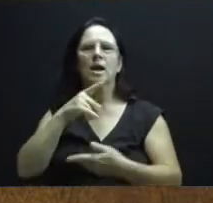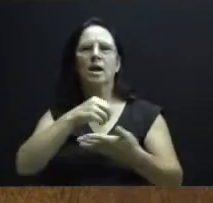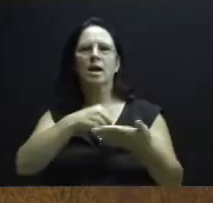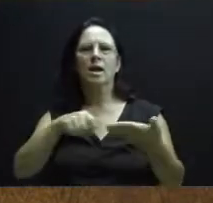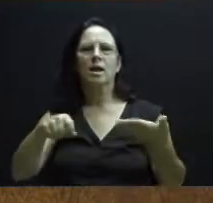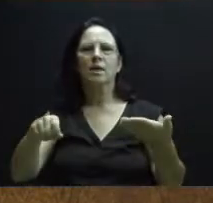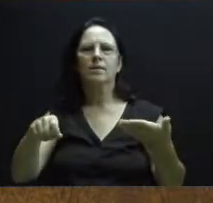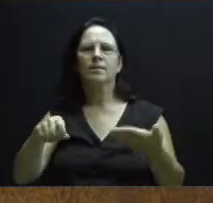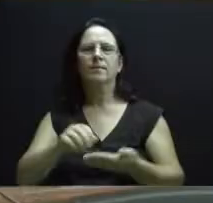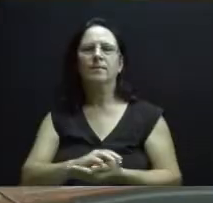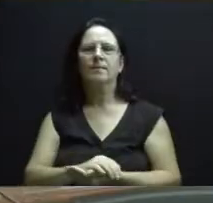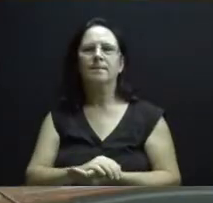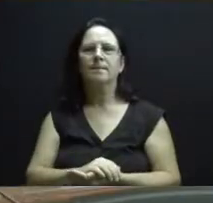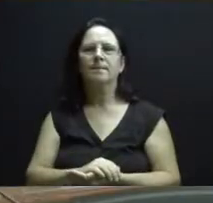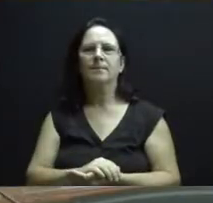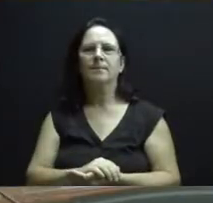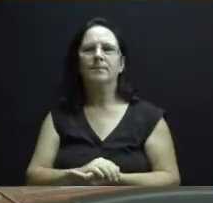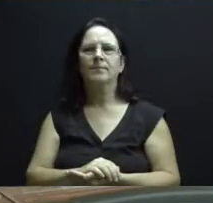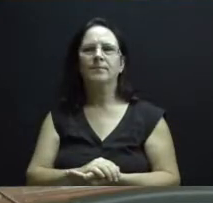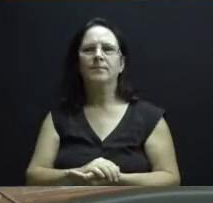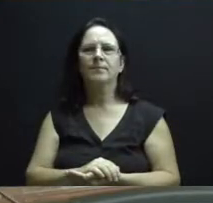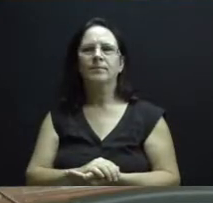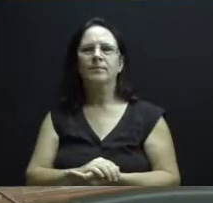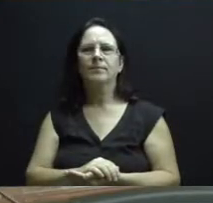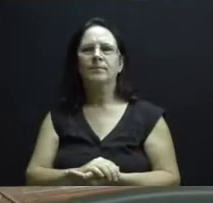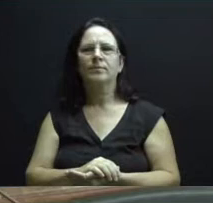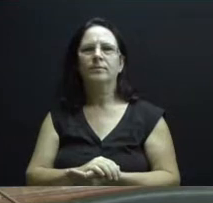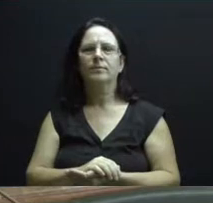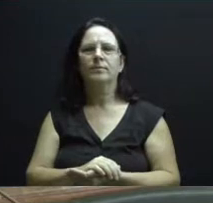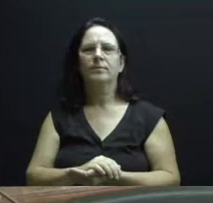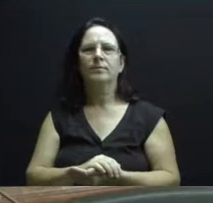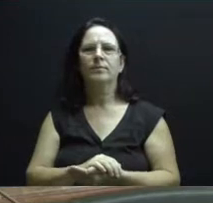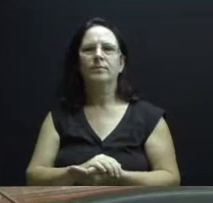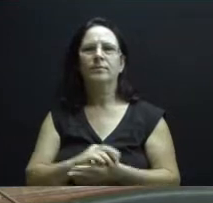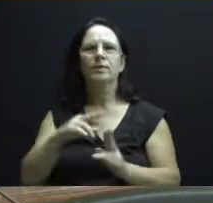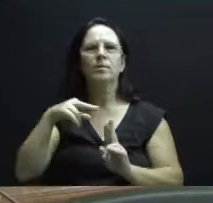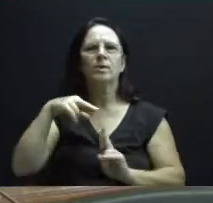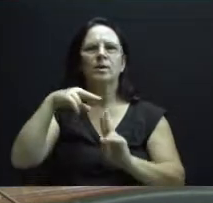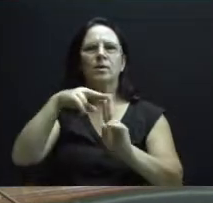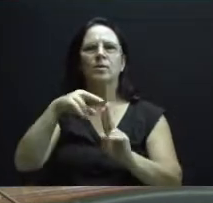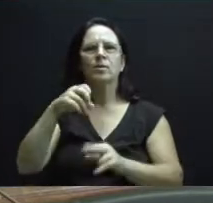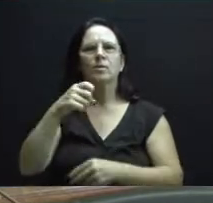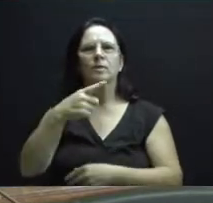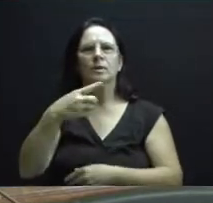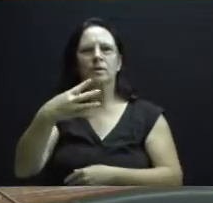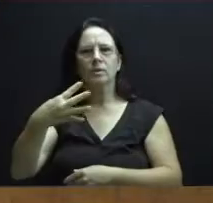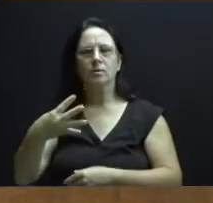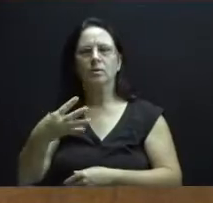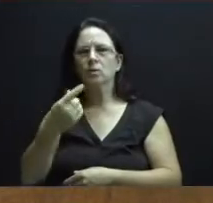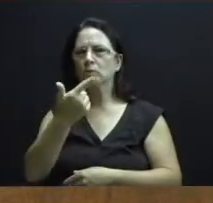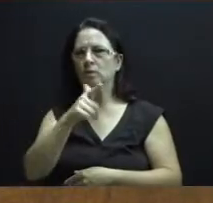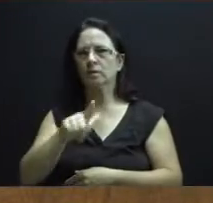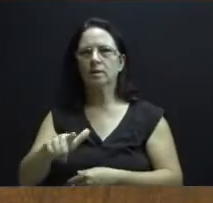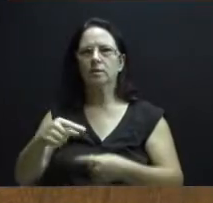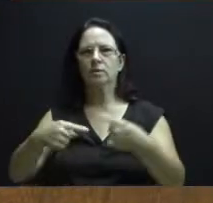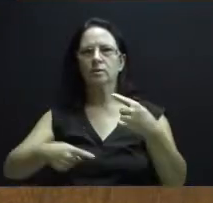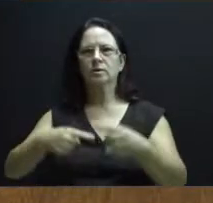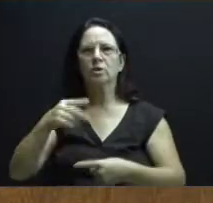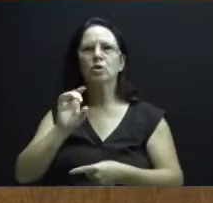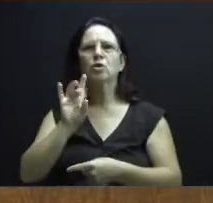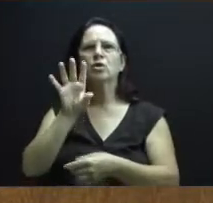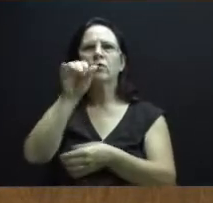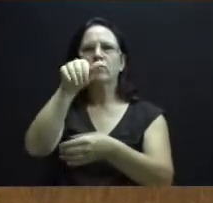feijão conforme disposto no parágrafo 2º do artigo 134 do regimento interno não cabe discussão em